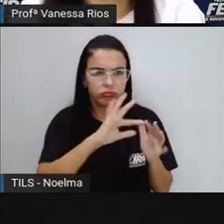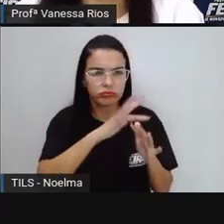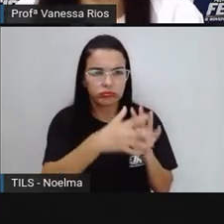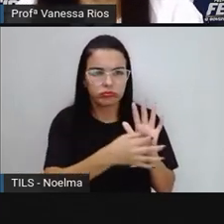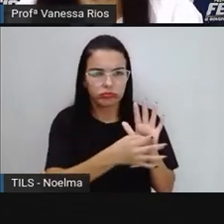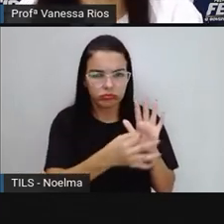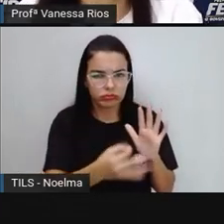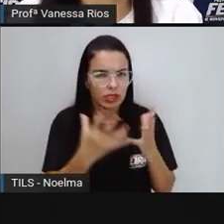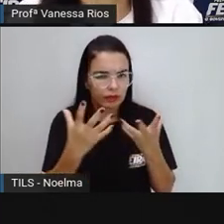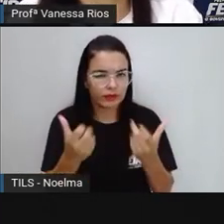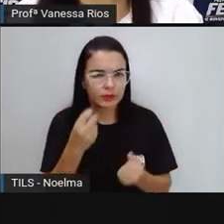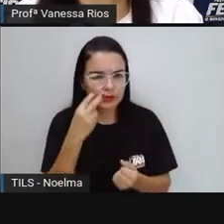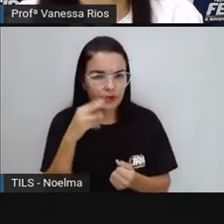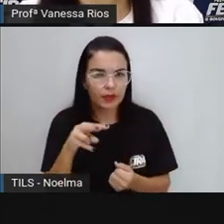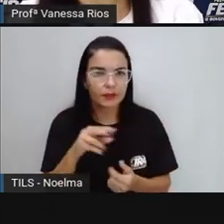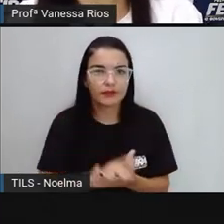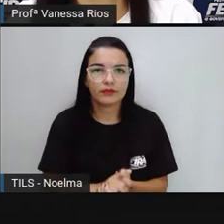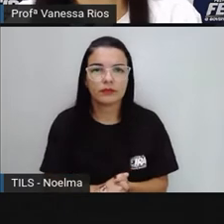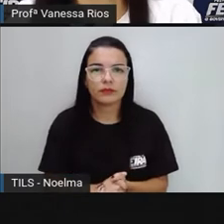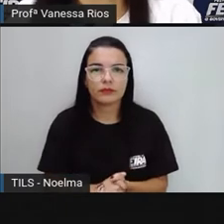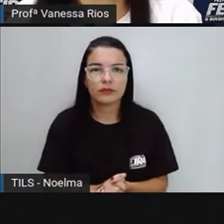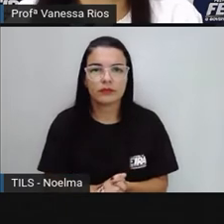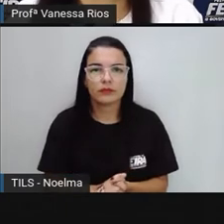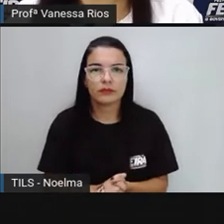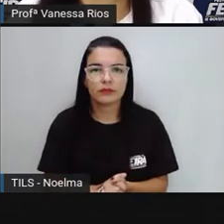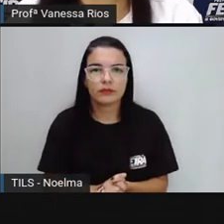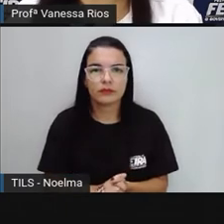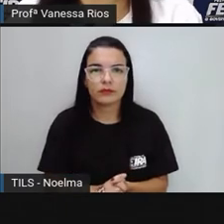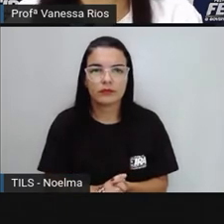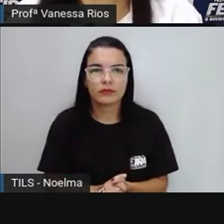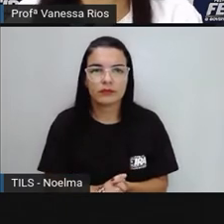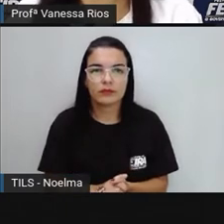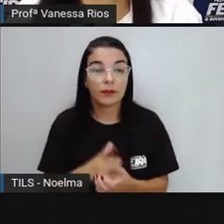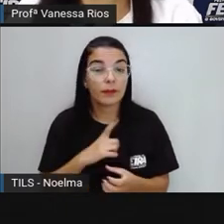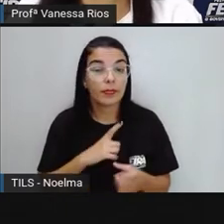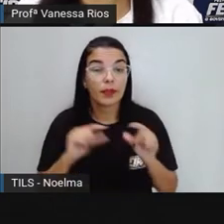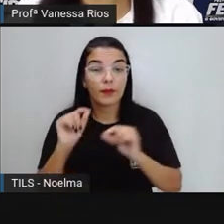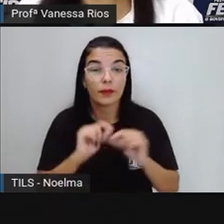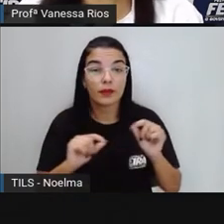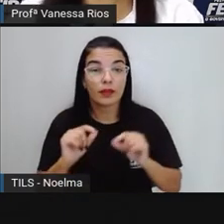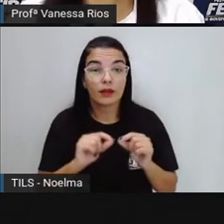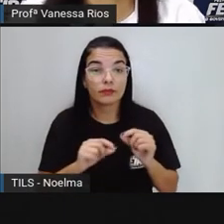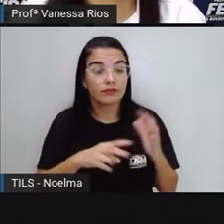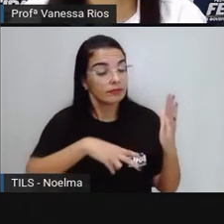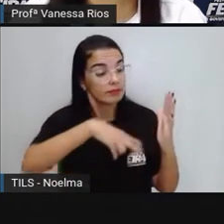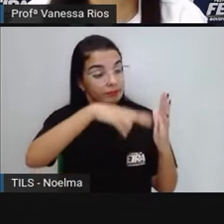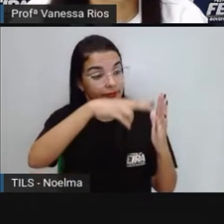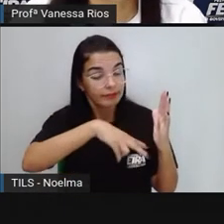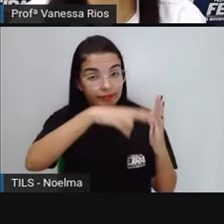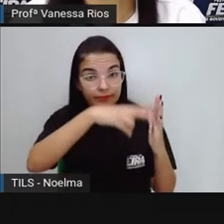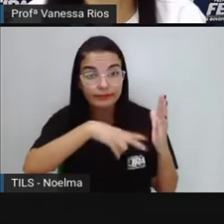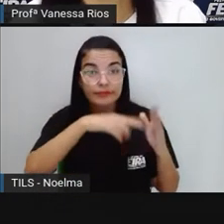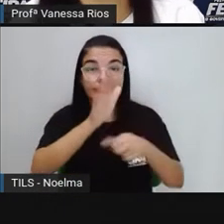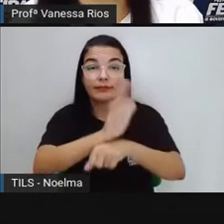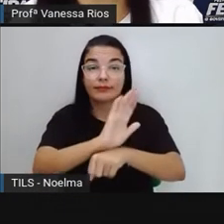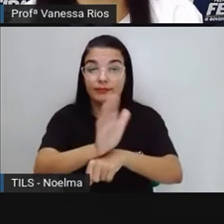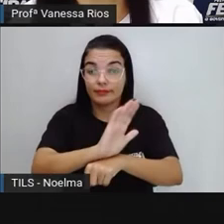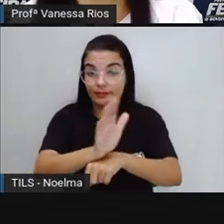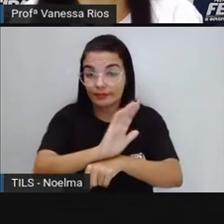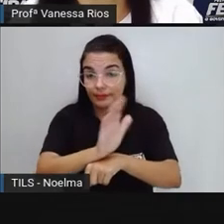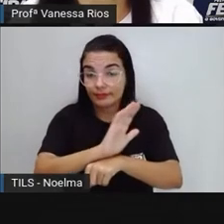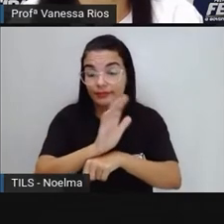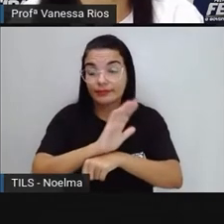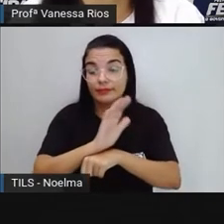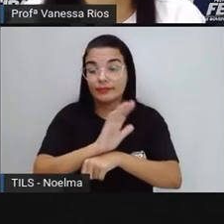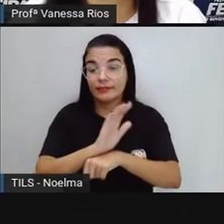prática? Vamos lá. A Pro trouxe justamente uma resenha do filme aí, Os Incríveis 2,